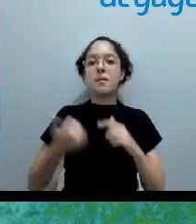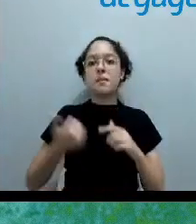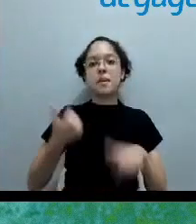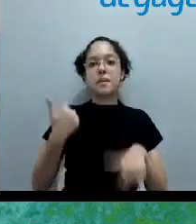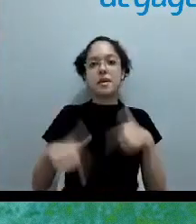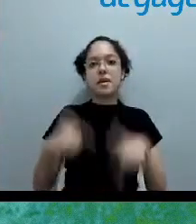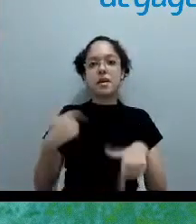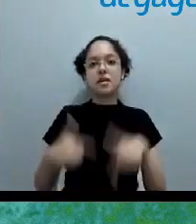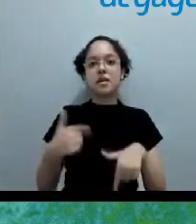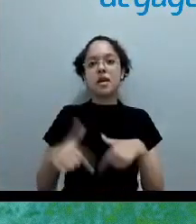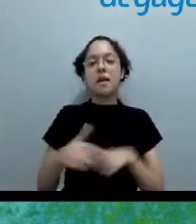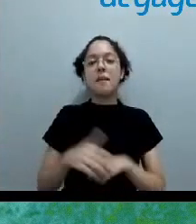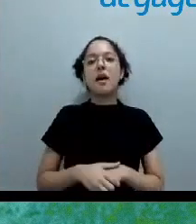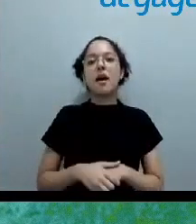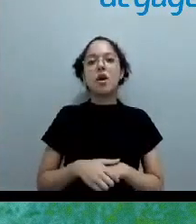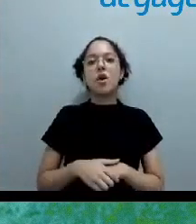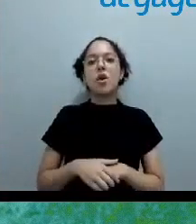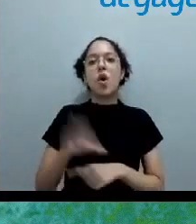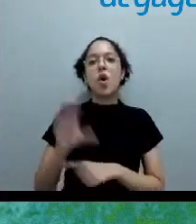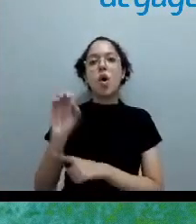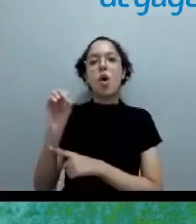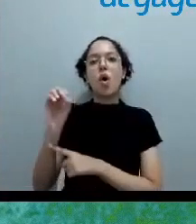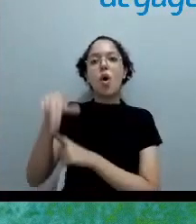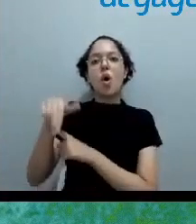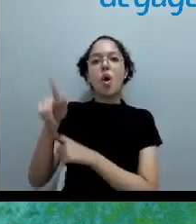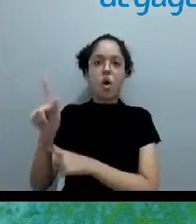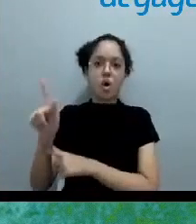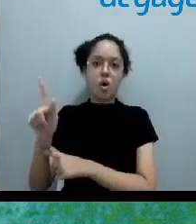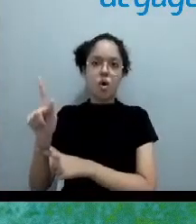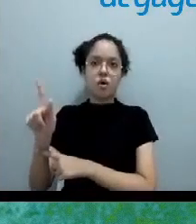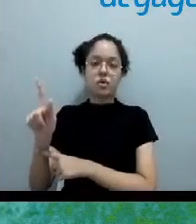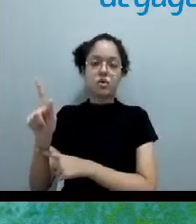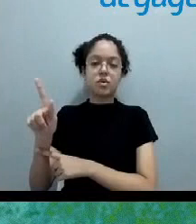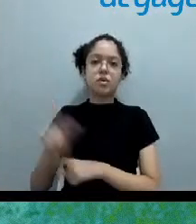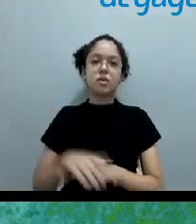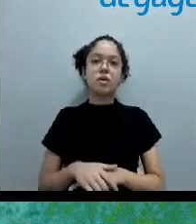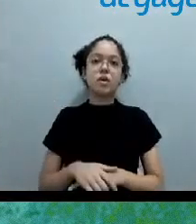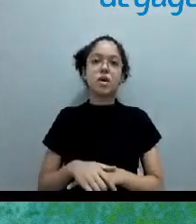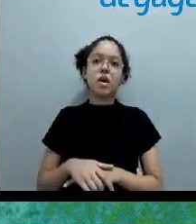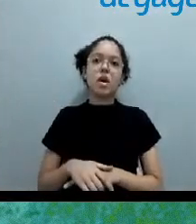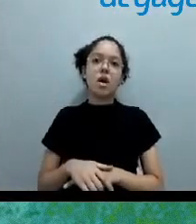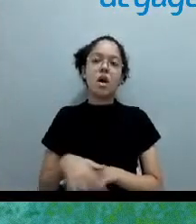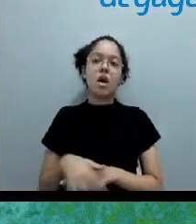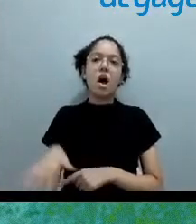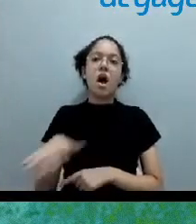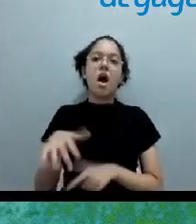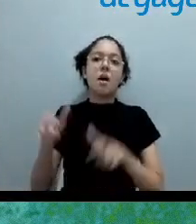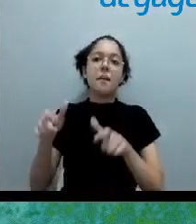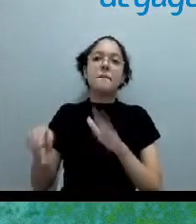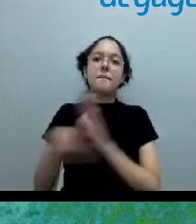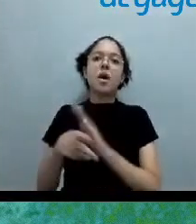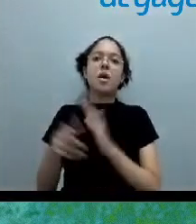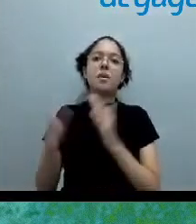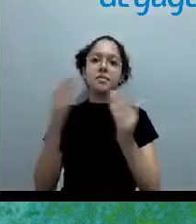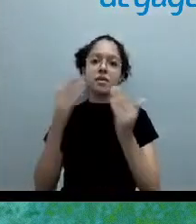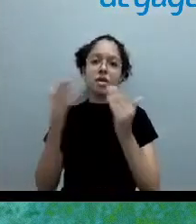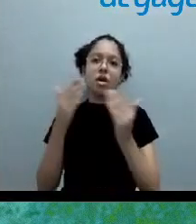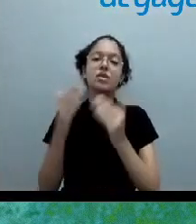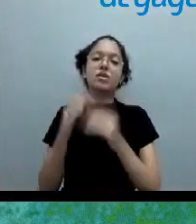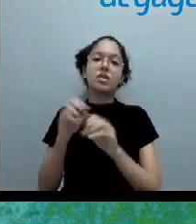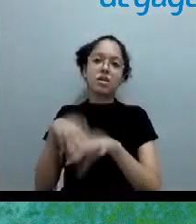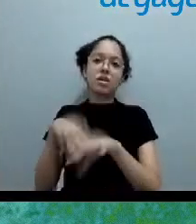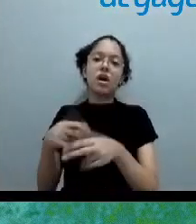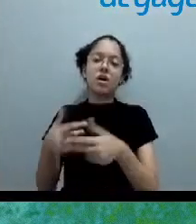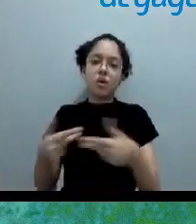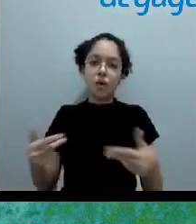Humaitá, que se chamava IPSEP, Instituto de Psicologia Clínica Educacional e Profissional, ela fechou, que atendia adultos